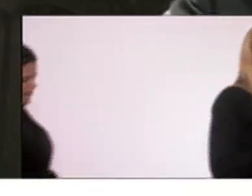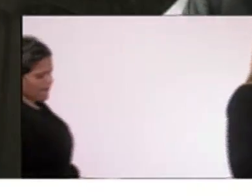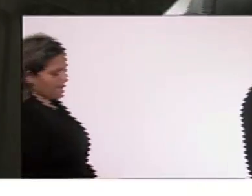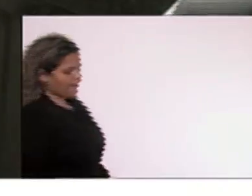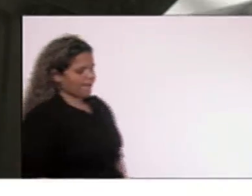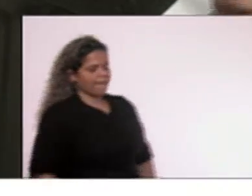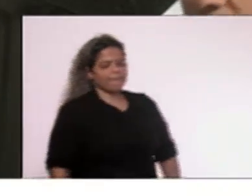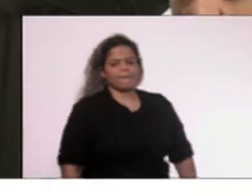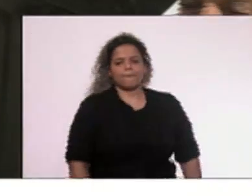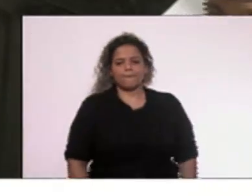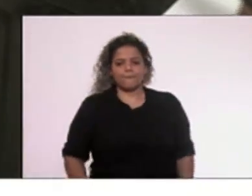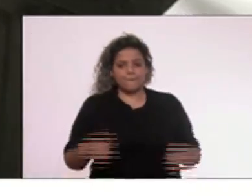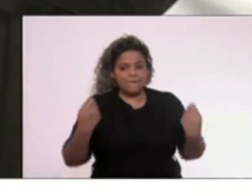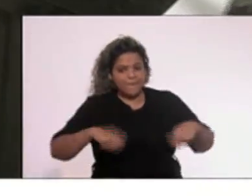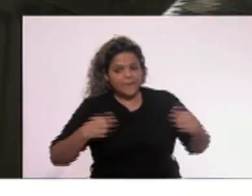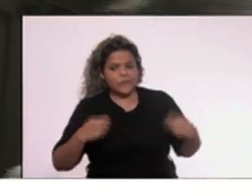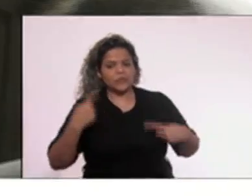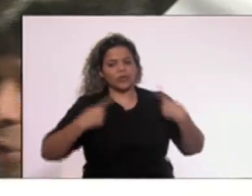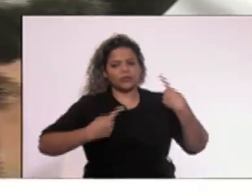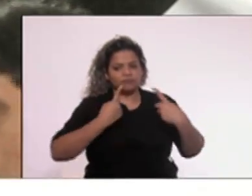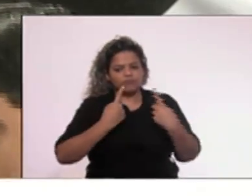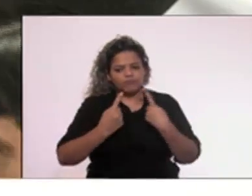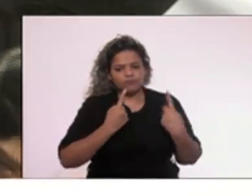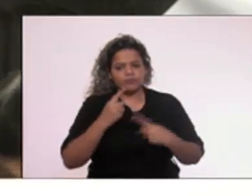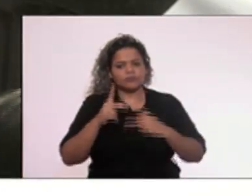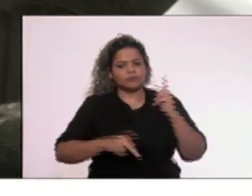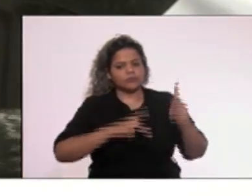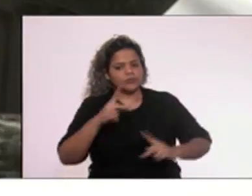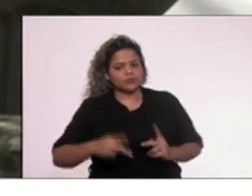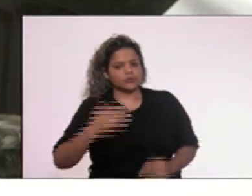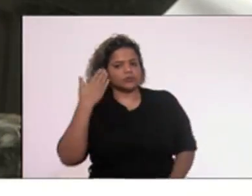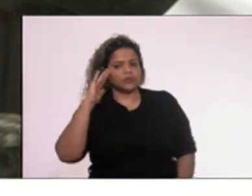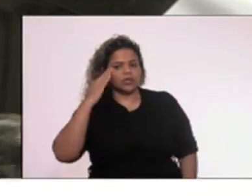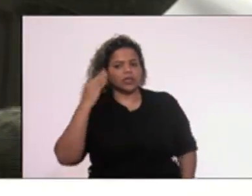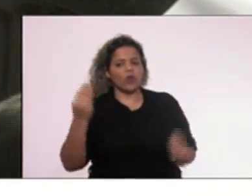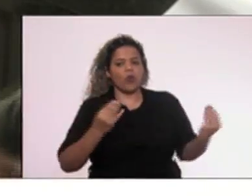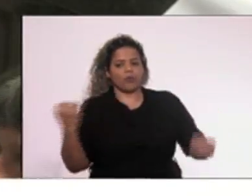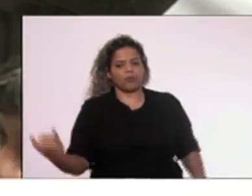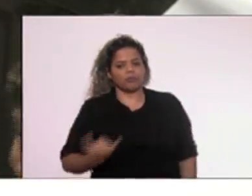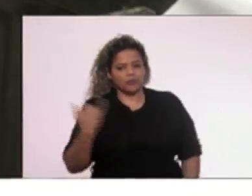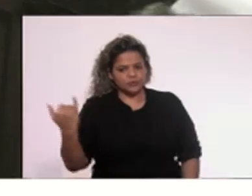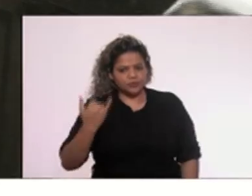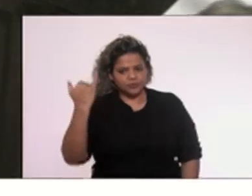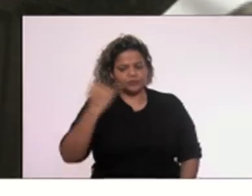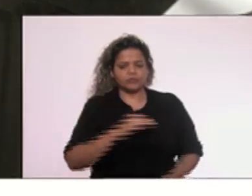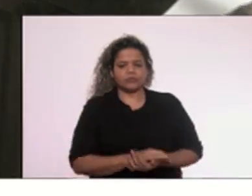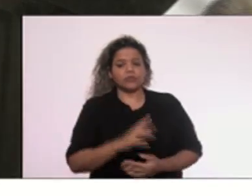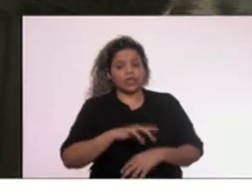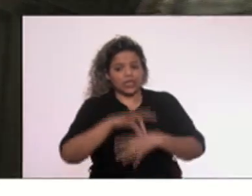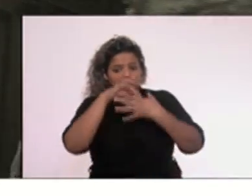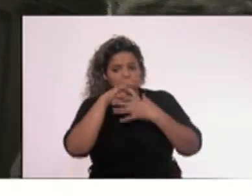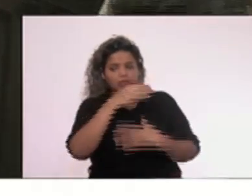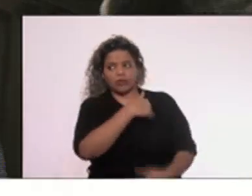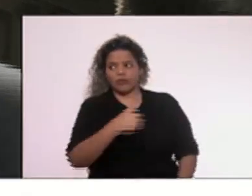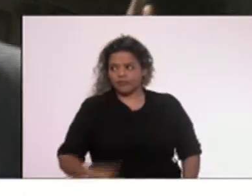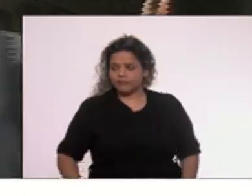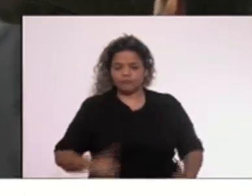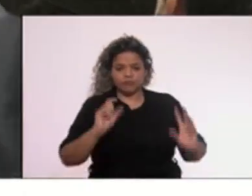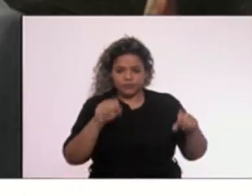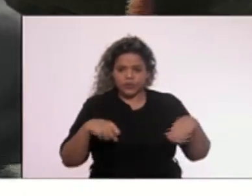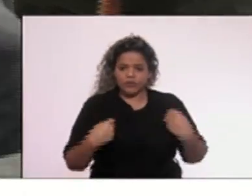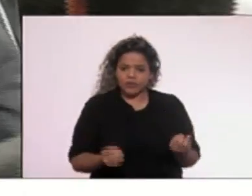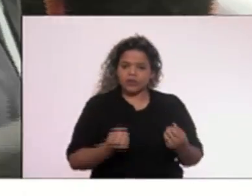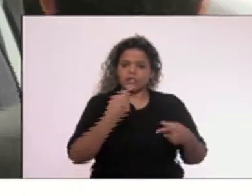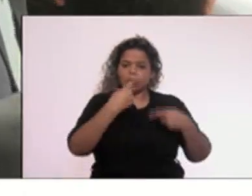que precisa dialogar com a população, e entendendo essa importância, como líder do governo, nós defendemos